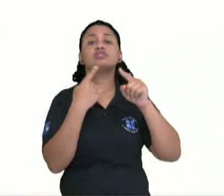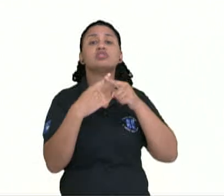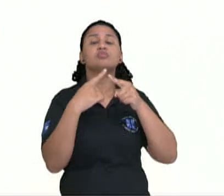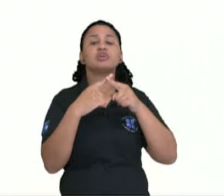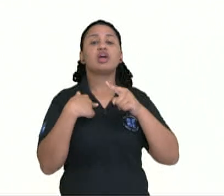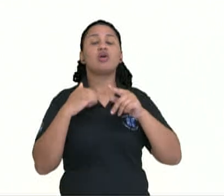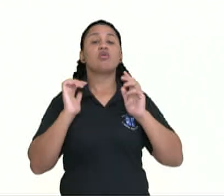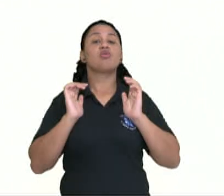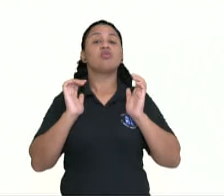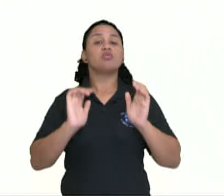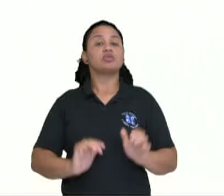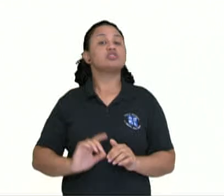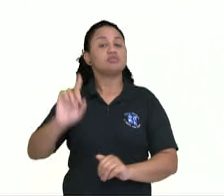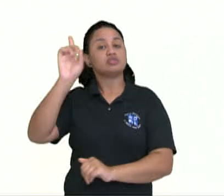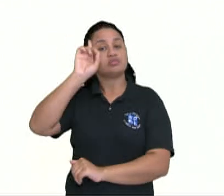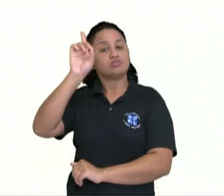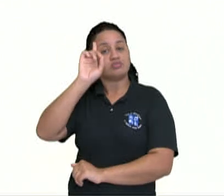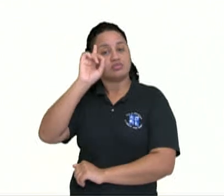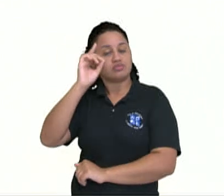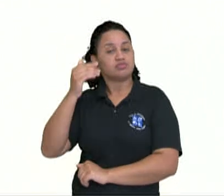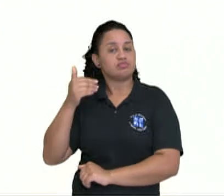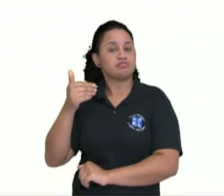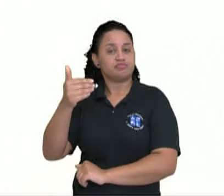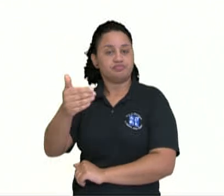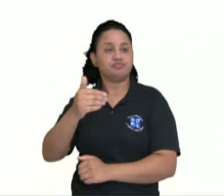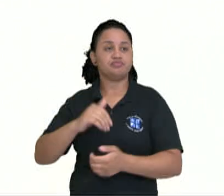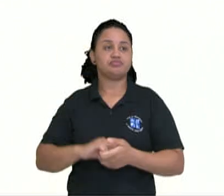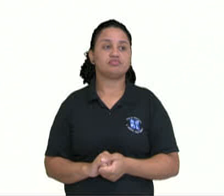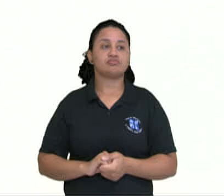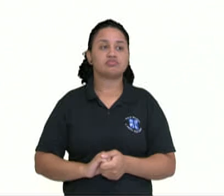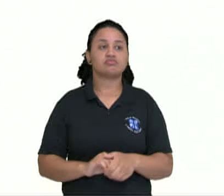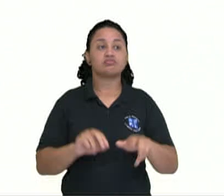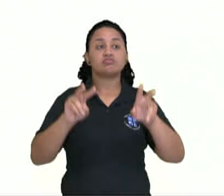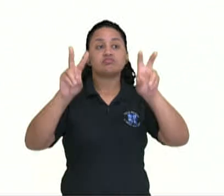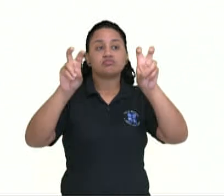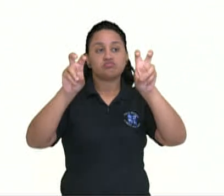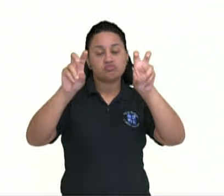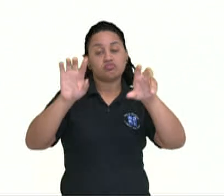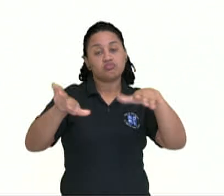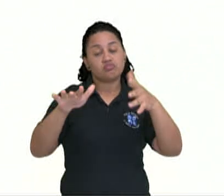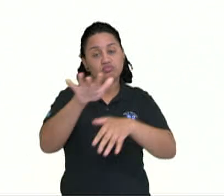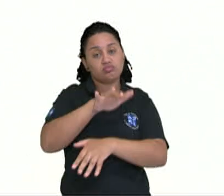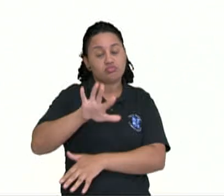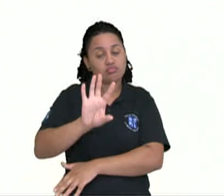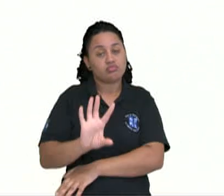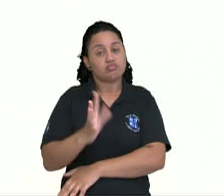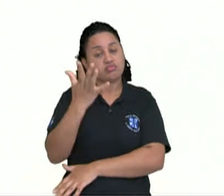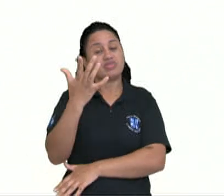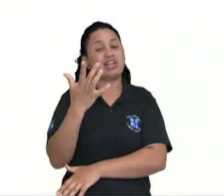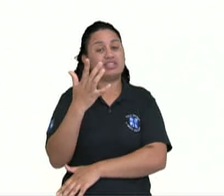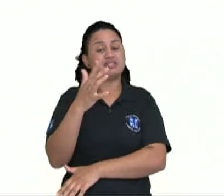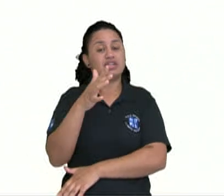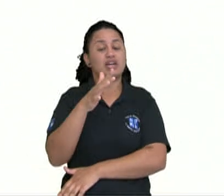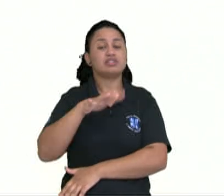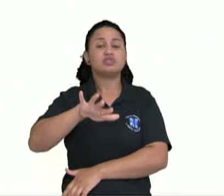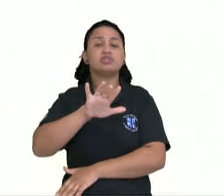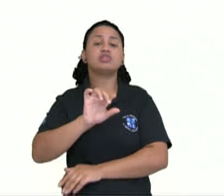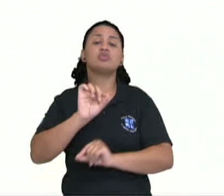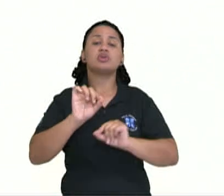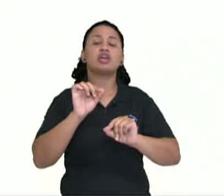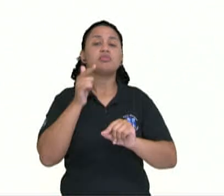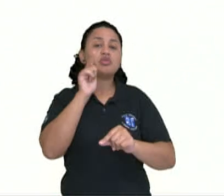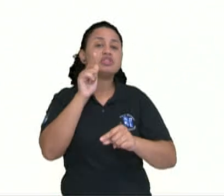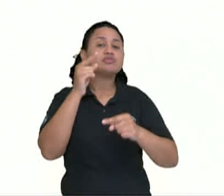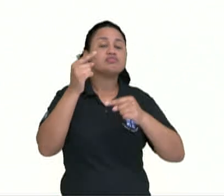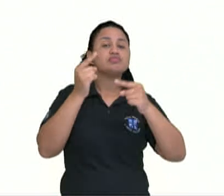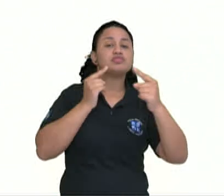nos comportamentos cotidianos. Abre aspas. Quando essas situações ocorrem, a chance concreta para